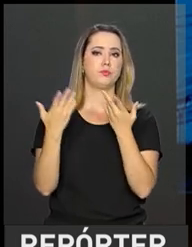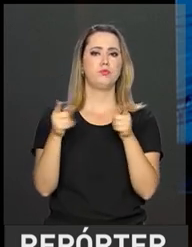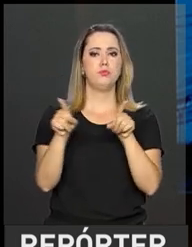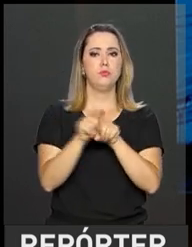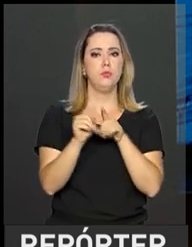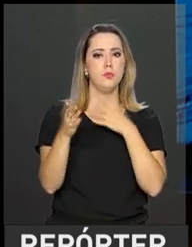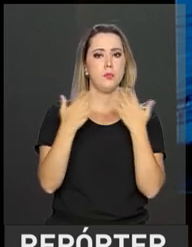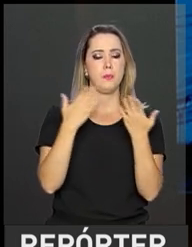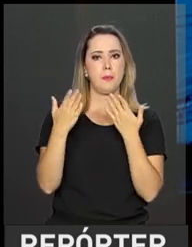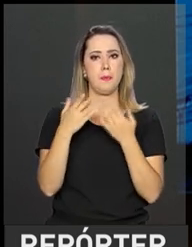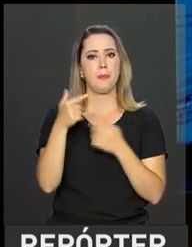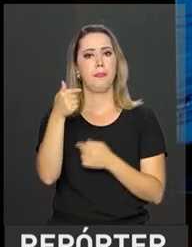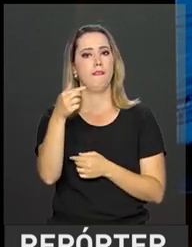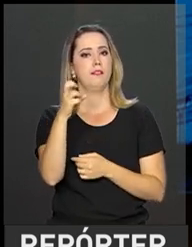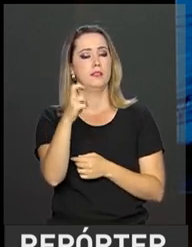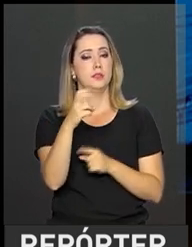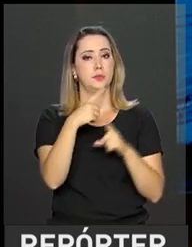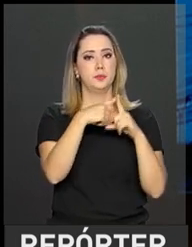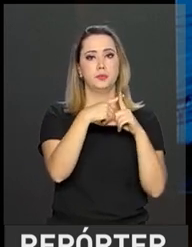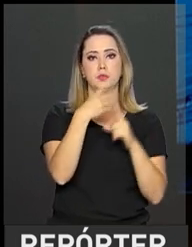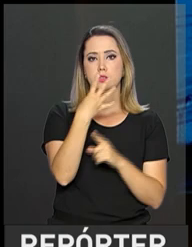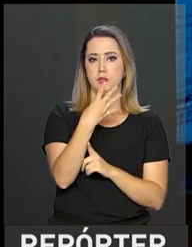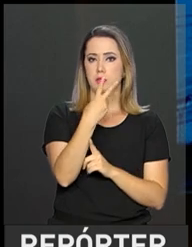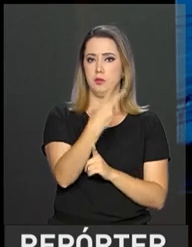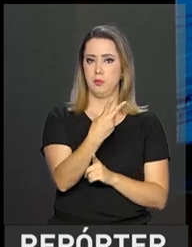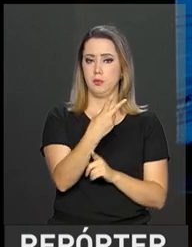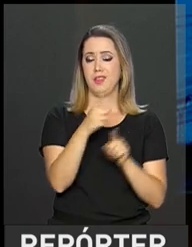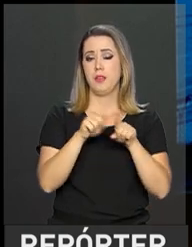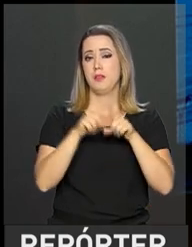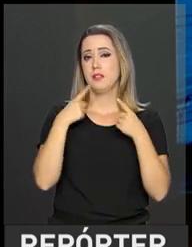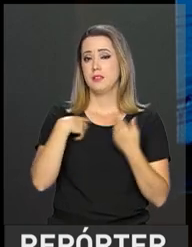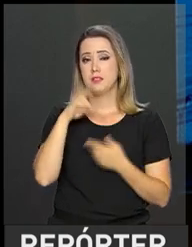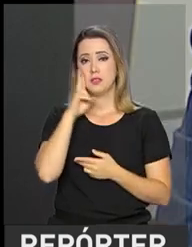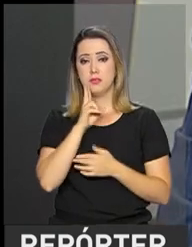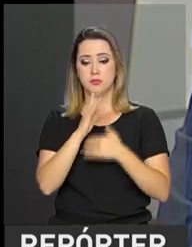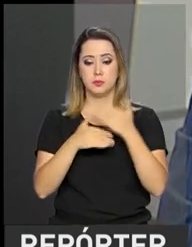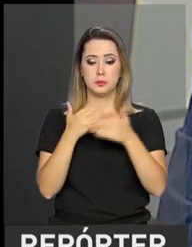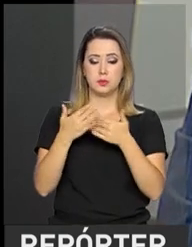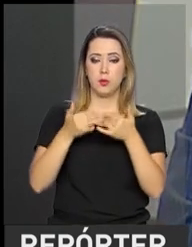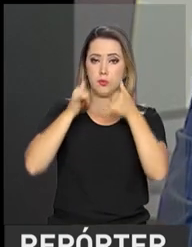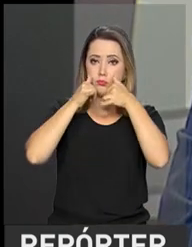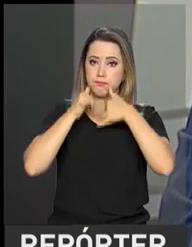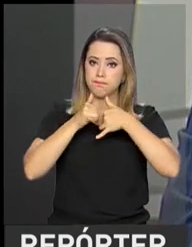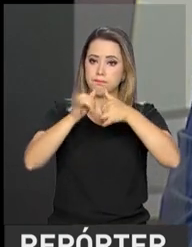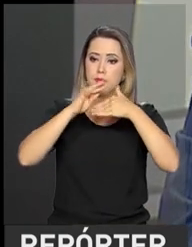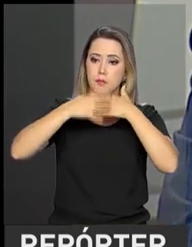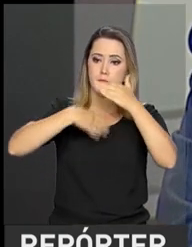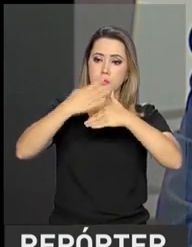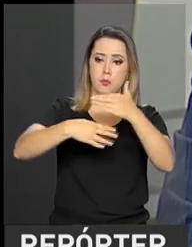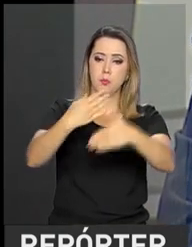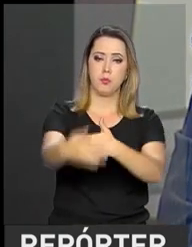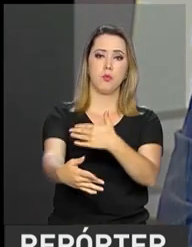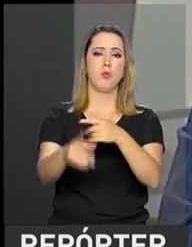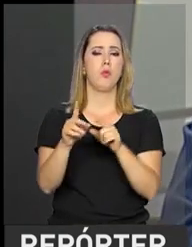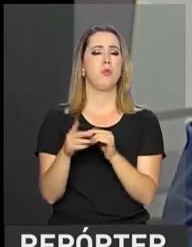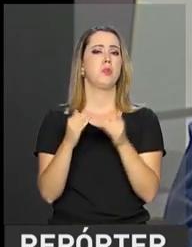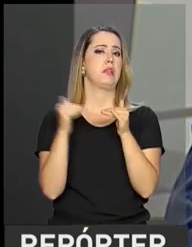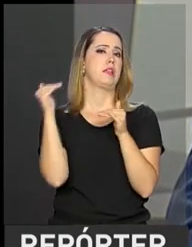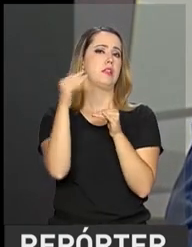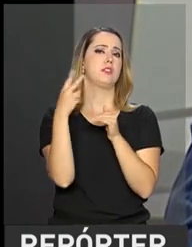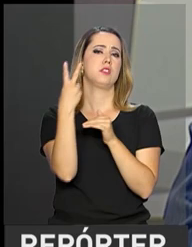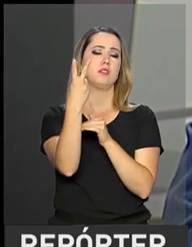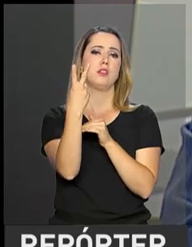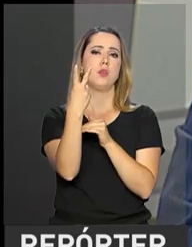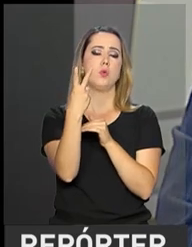42 e você vê que ao longo do tempo o parque gerador da eletrobrás cresceu muito pouco 2 mil megawatts